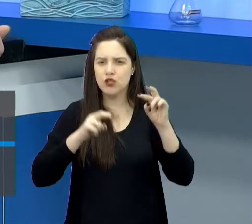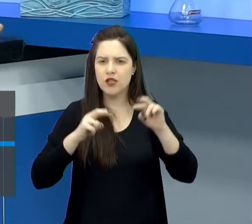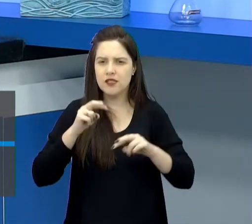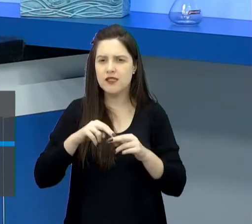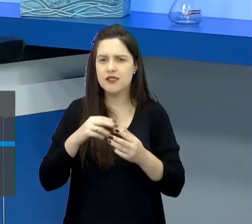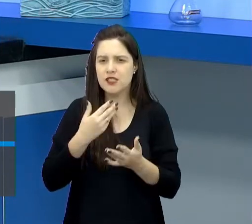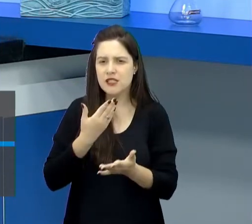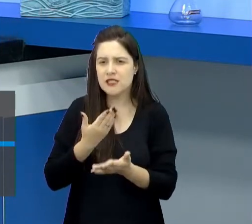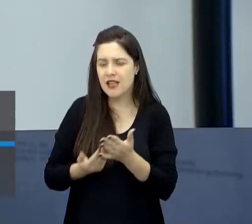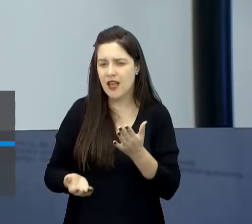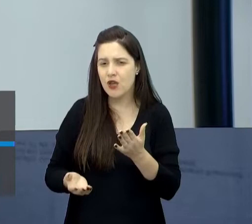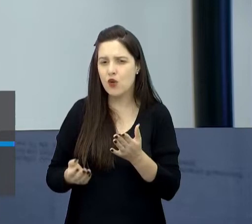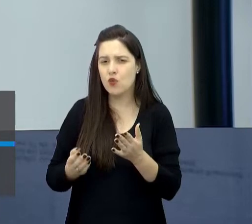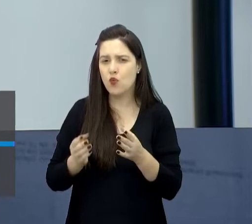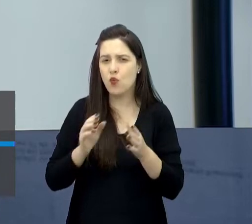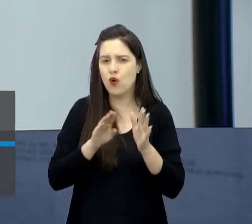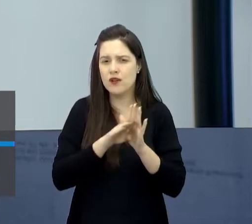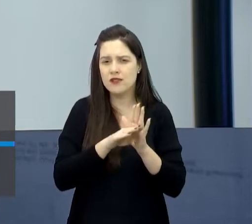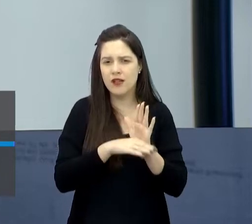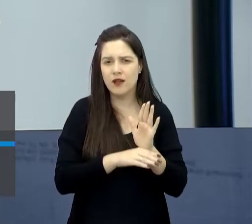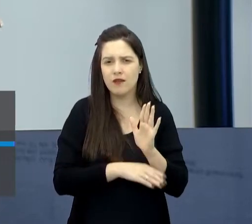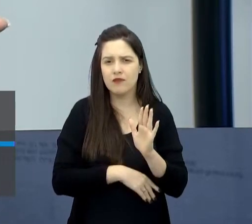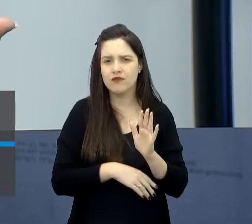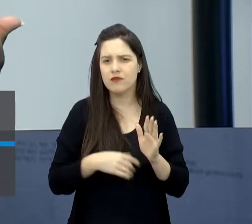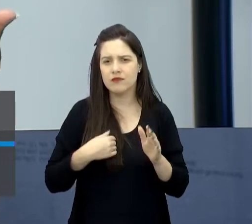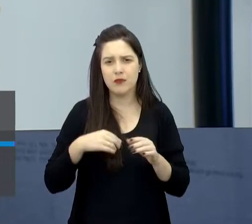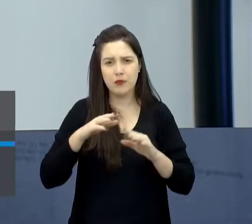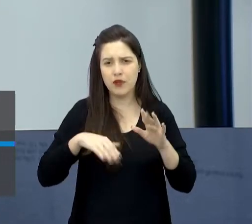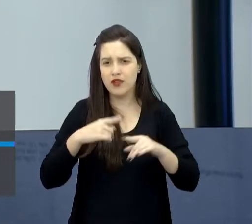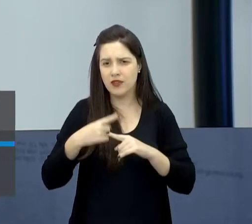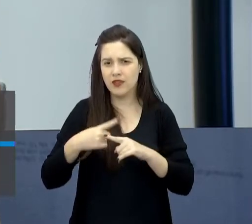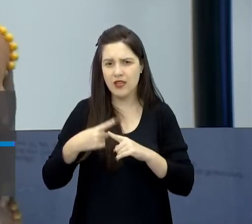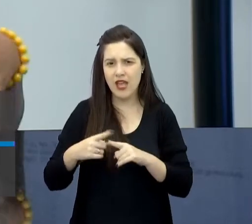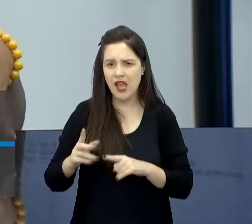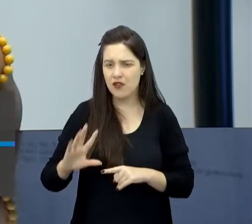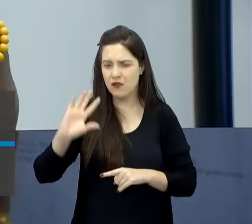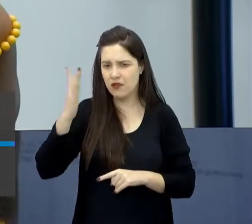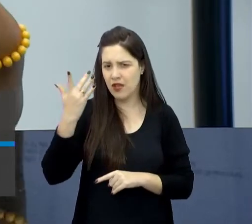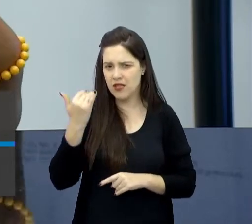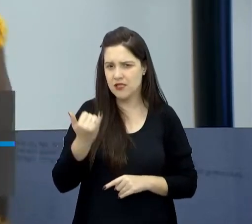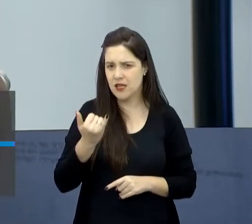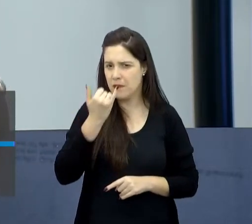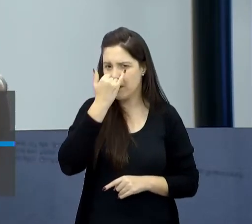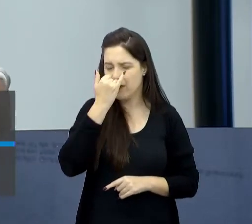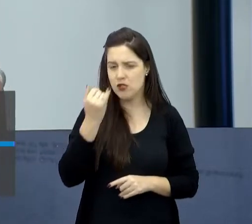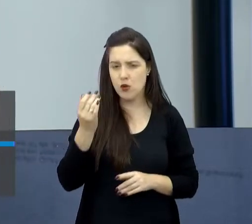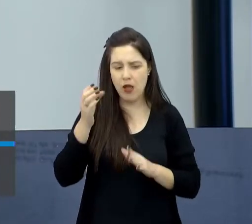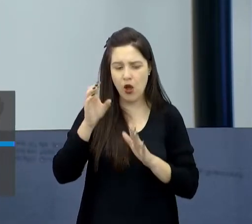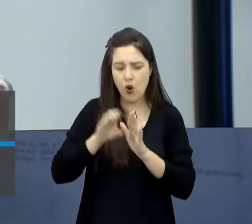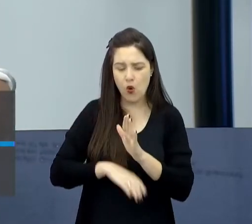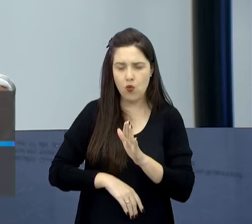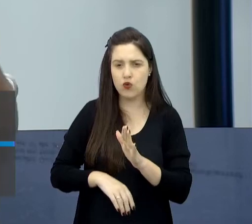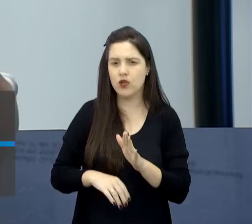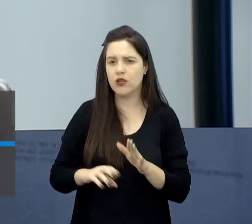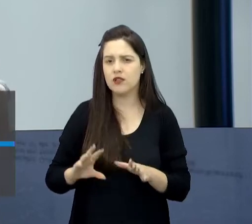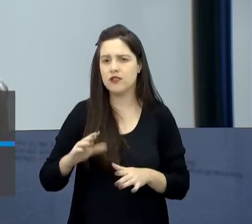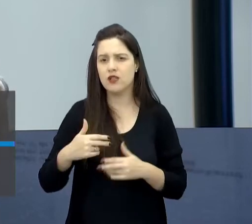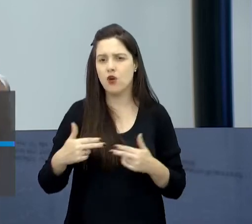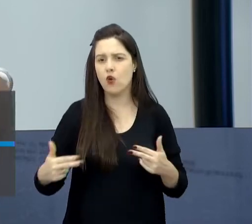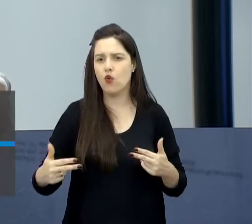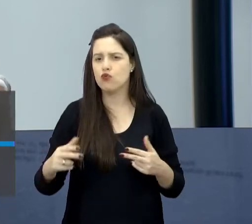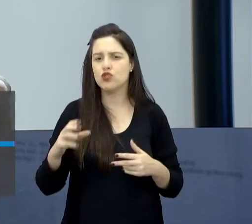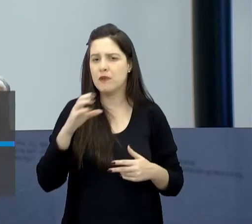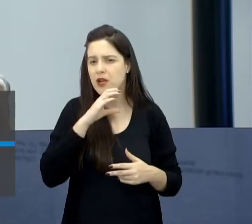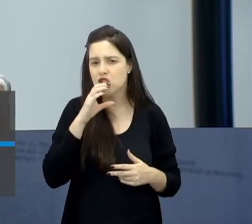orçamento aí algumas vezes, Silene? Muitas, com imprevistos, algo que uma conta apareceu, na verdade, uma situação de emergência,